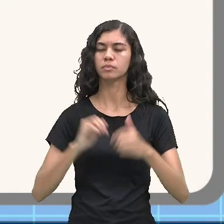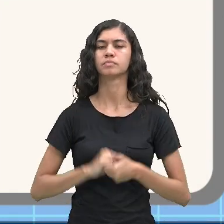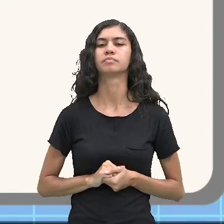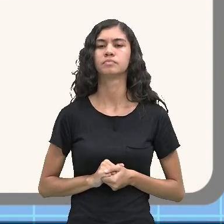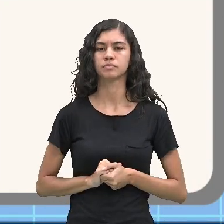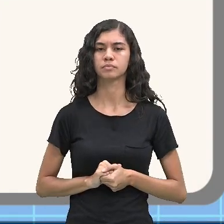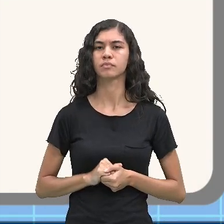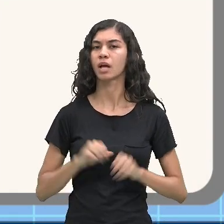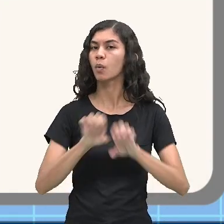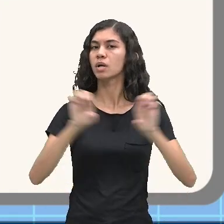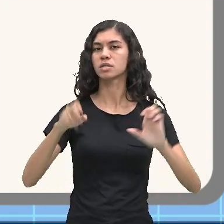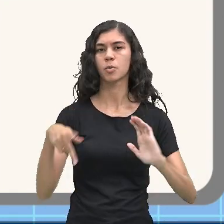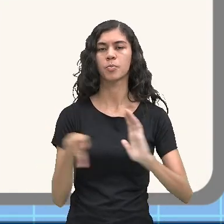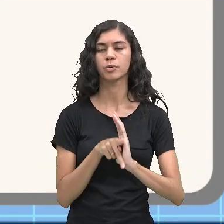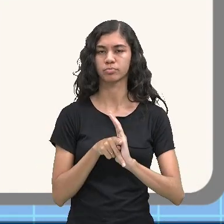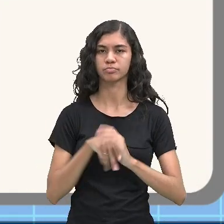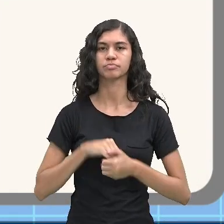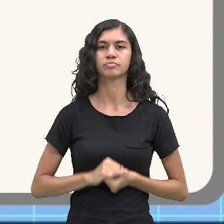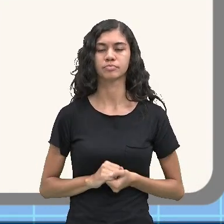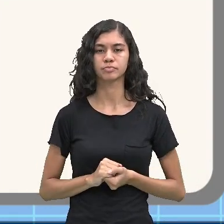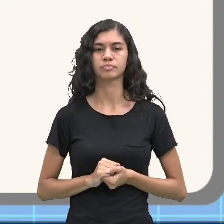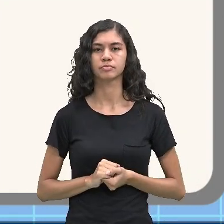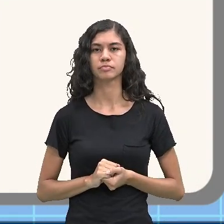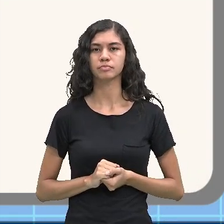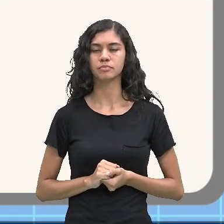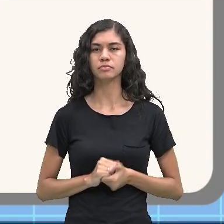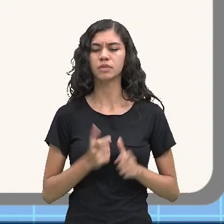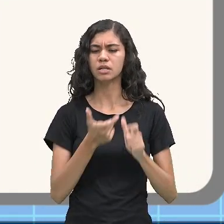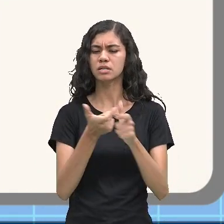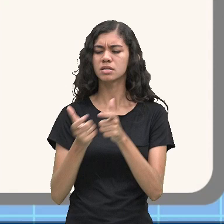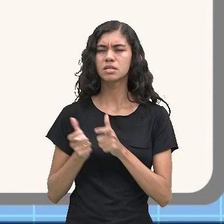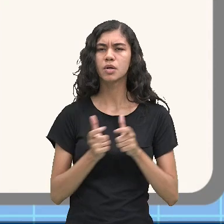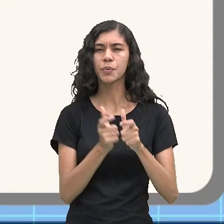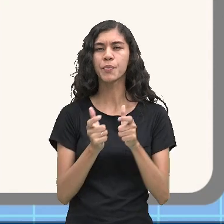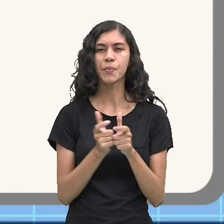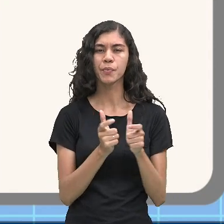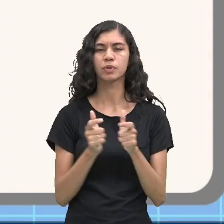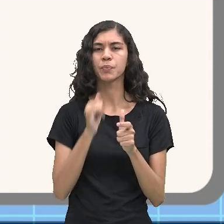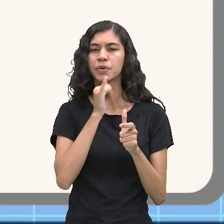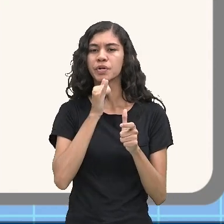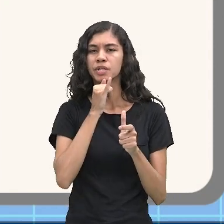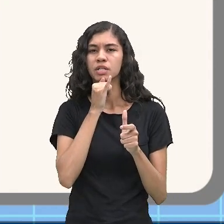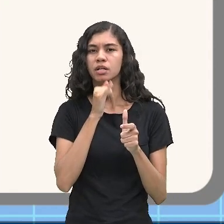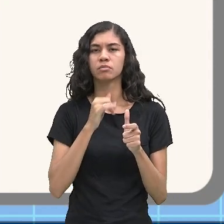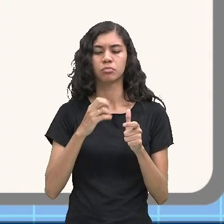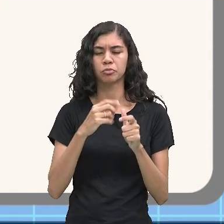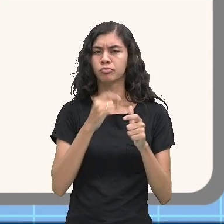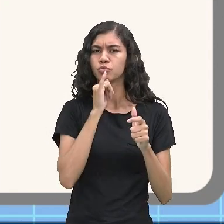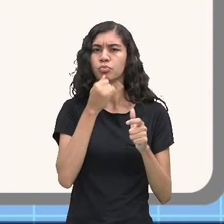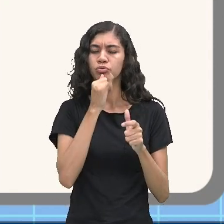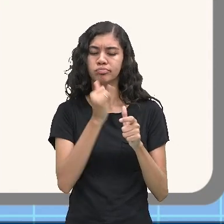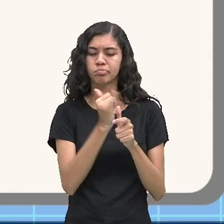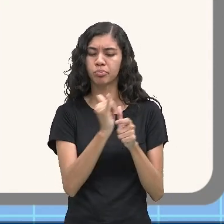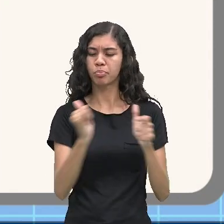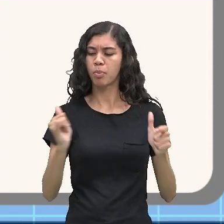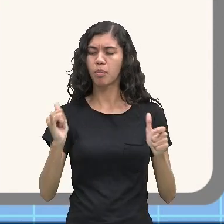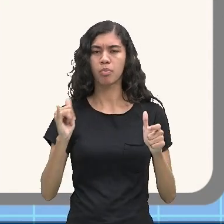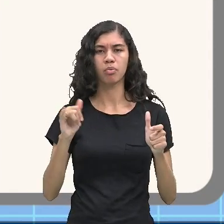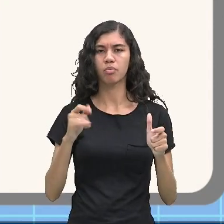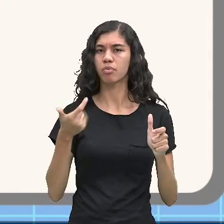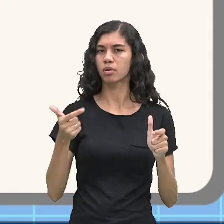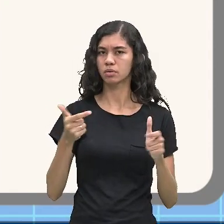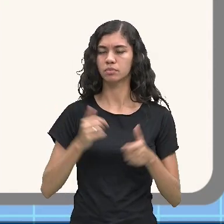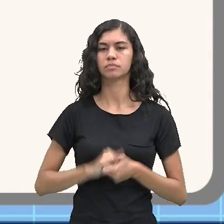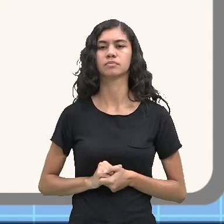certo? Num circuito aberto, o que é um circuito aberto? É quando não circula corrente. Logo, I é igual a zero. Olha, se eu fizer I